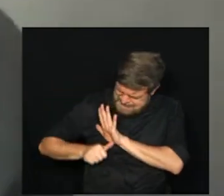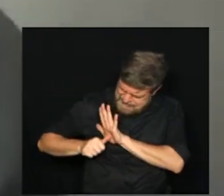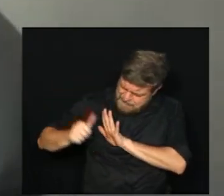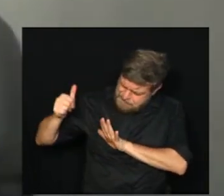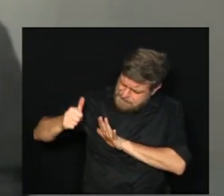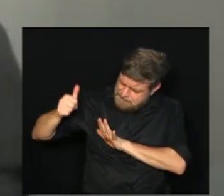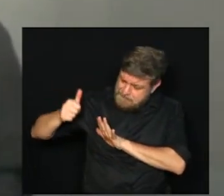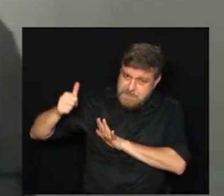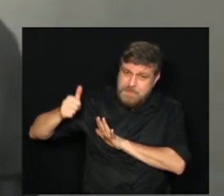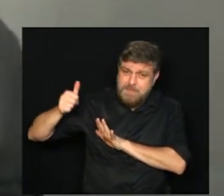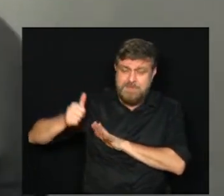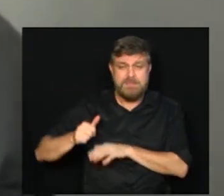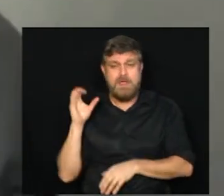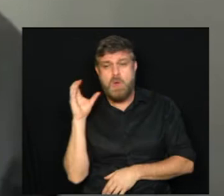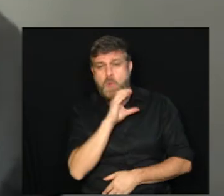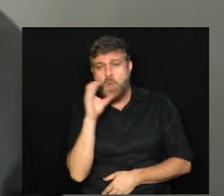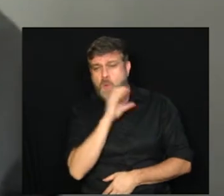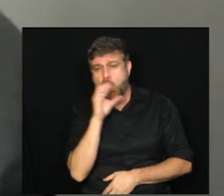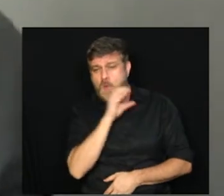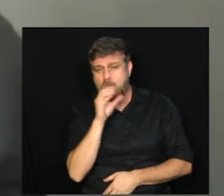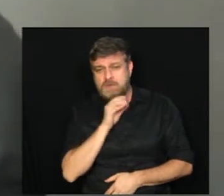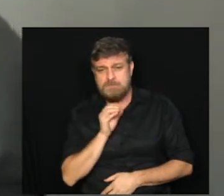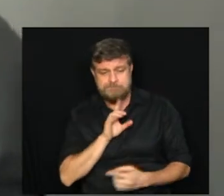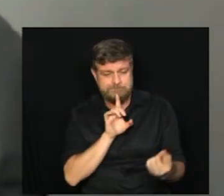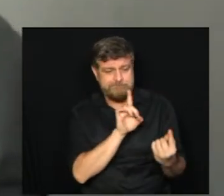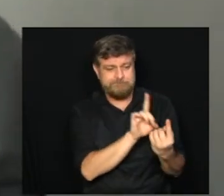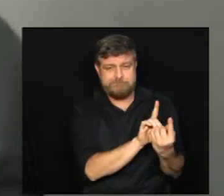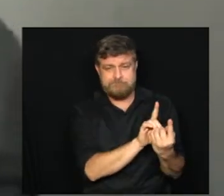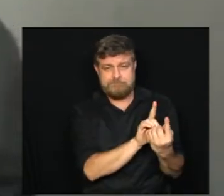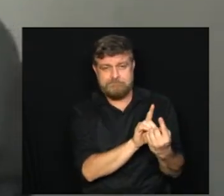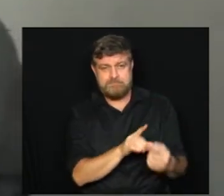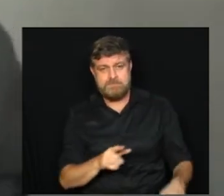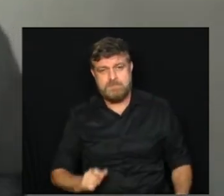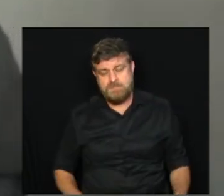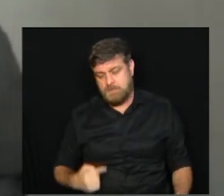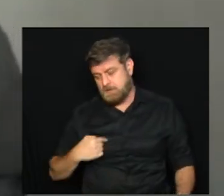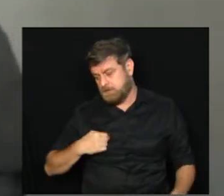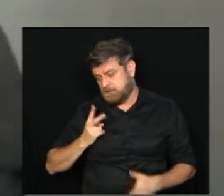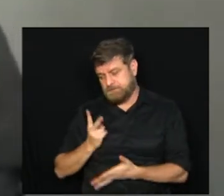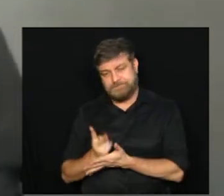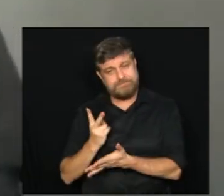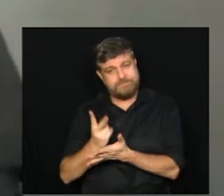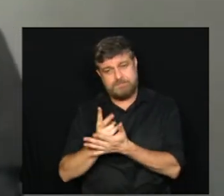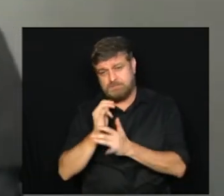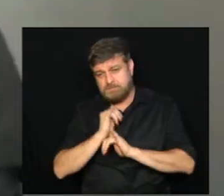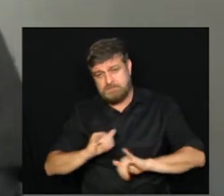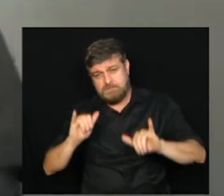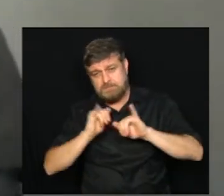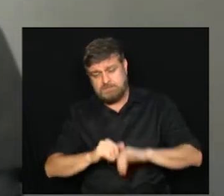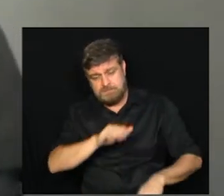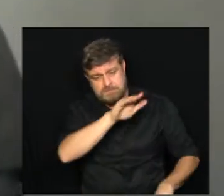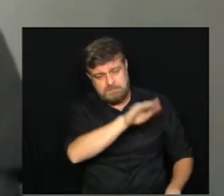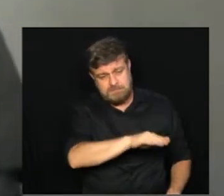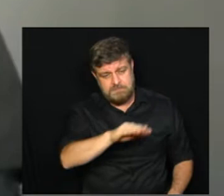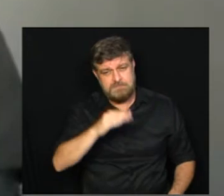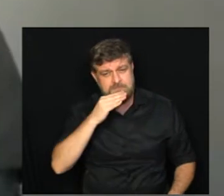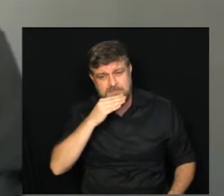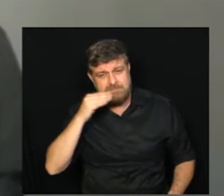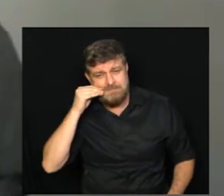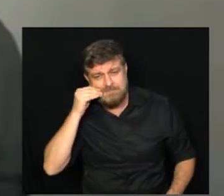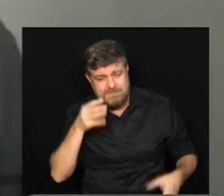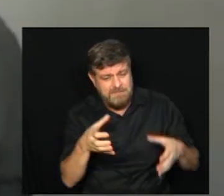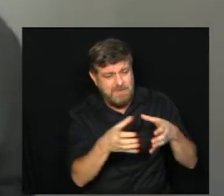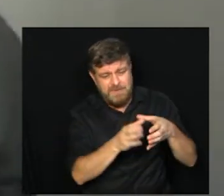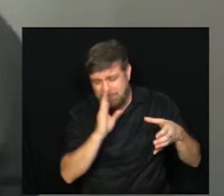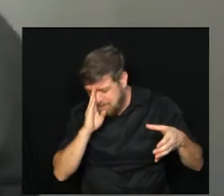primeiríssima urgência e atendimento, né? Eu sempre digo que criança e adolescente é absoluta prioridade,